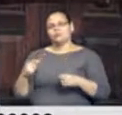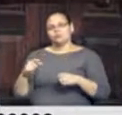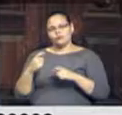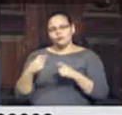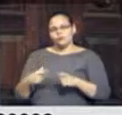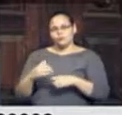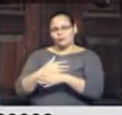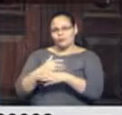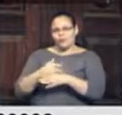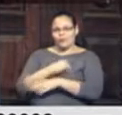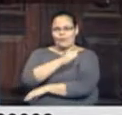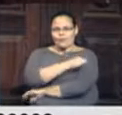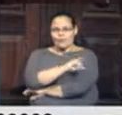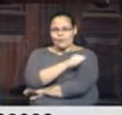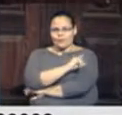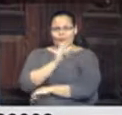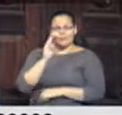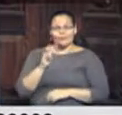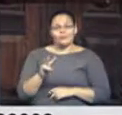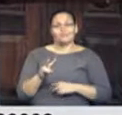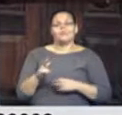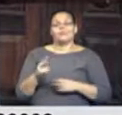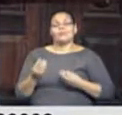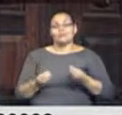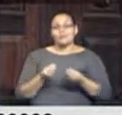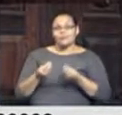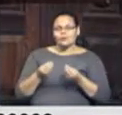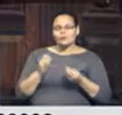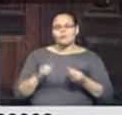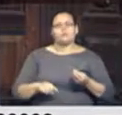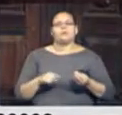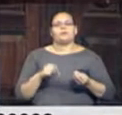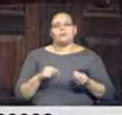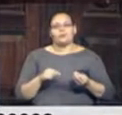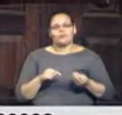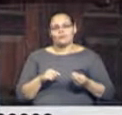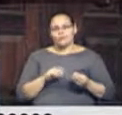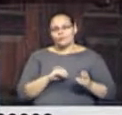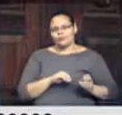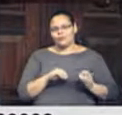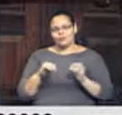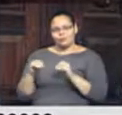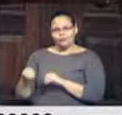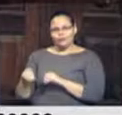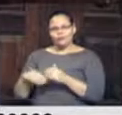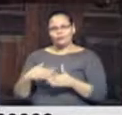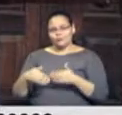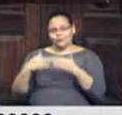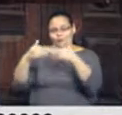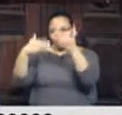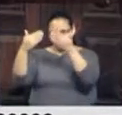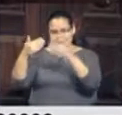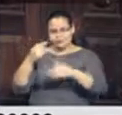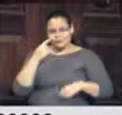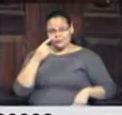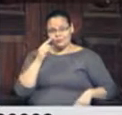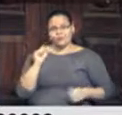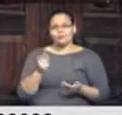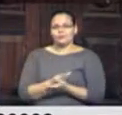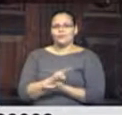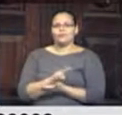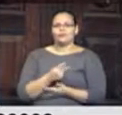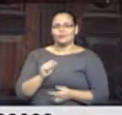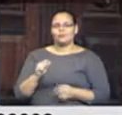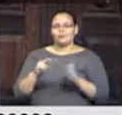Rio de Janeiro. Vamos ver o desdobramento dessa audiência. Vamos esperar